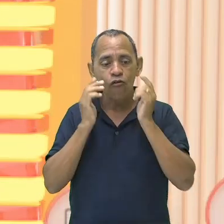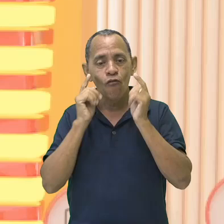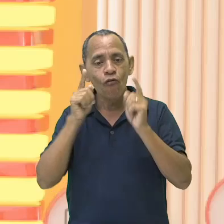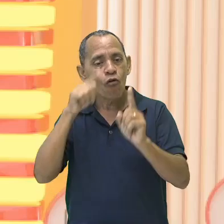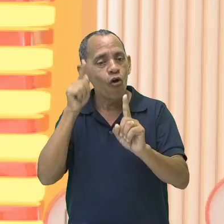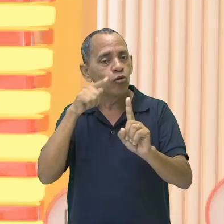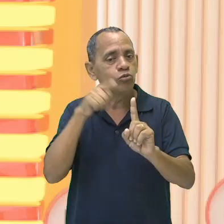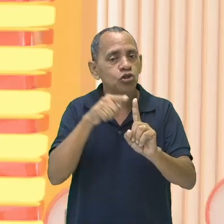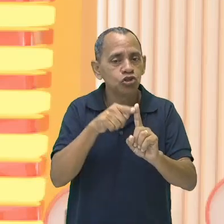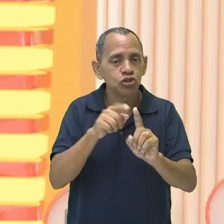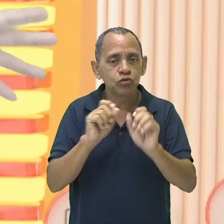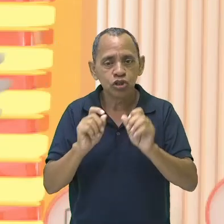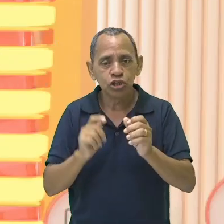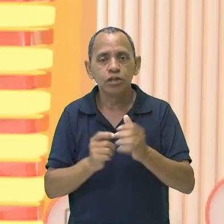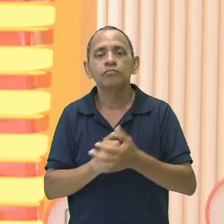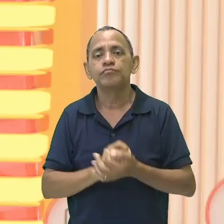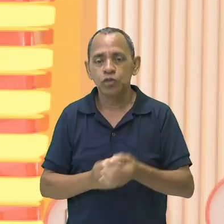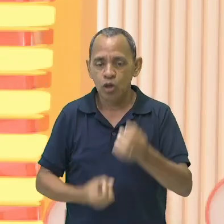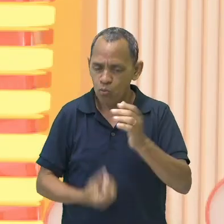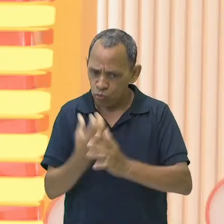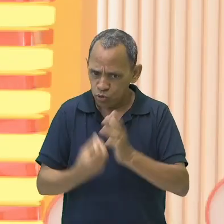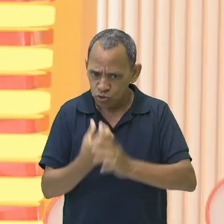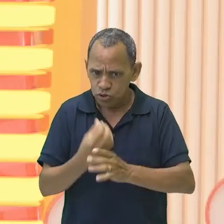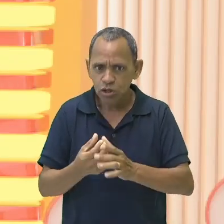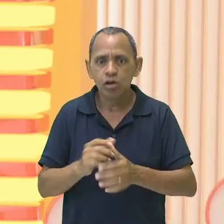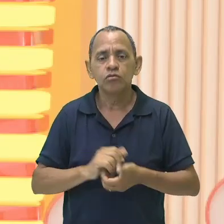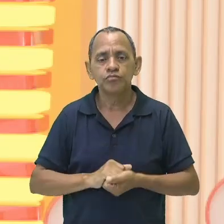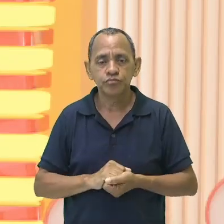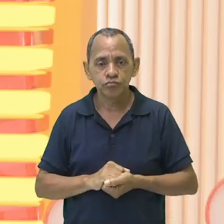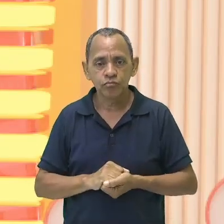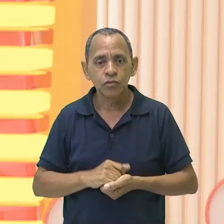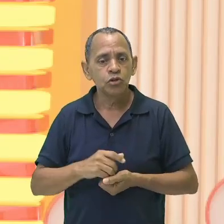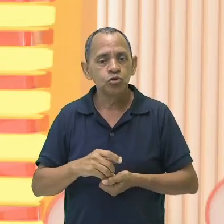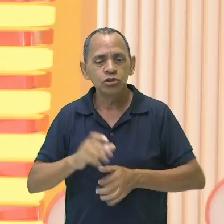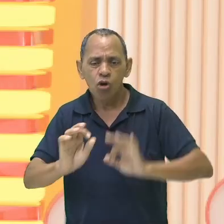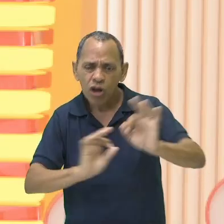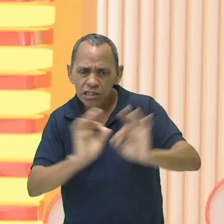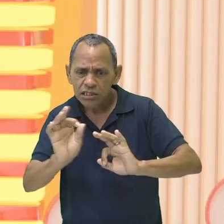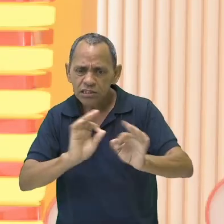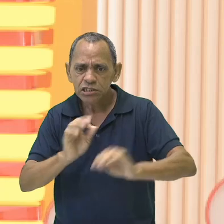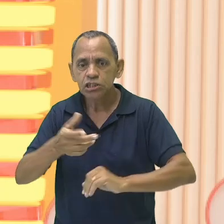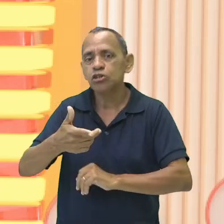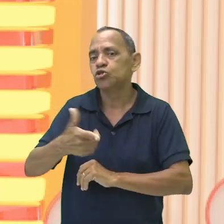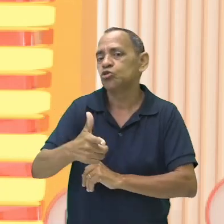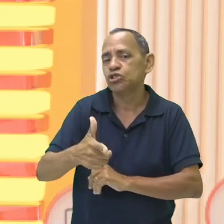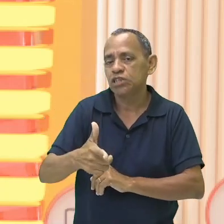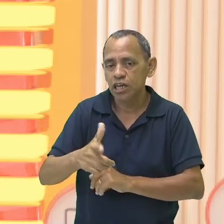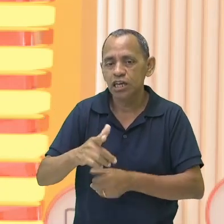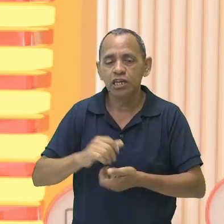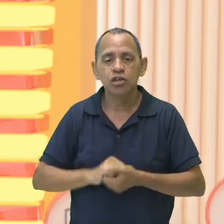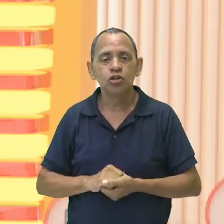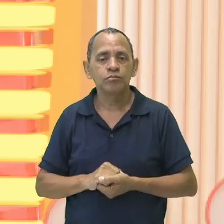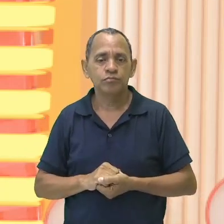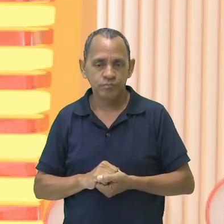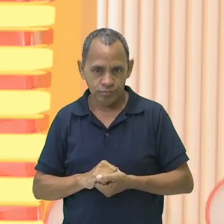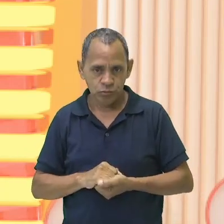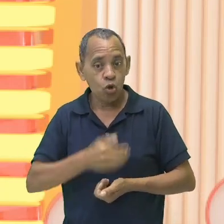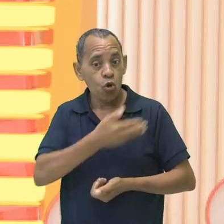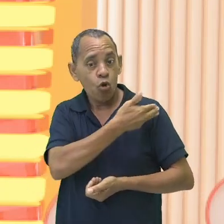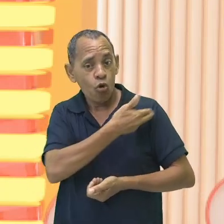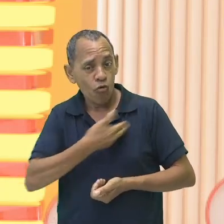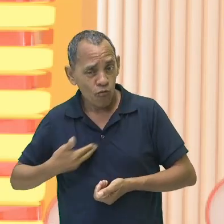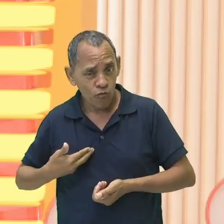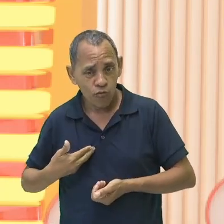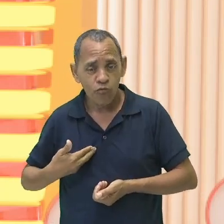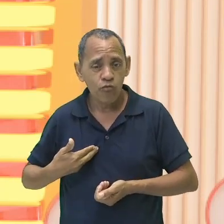Oh, que peninha, né? Vamos botar então aqui, né, um gado aqui, rapaz. Não vamos deixar isso aí aberto, não. Quando, na verdade, né, foi feito por debaixo